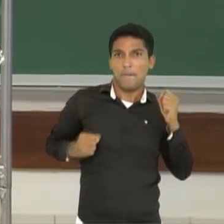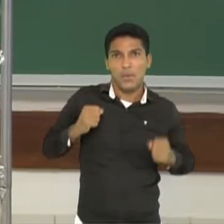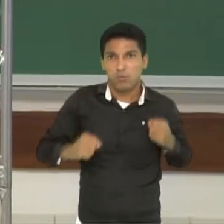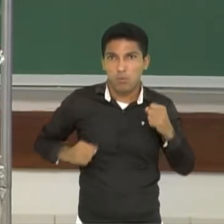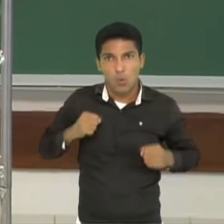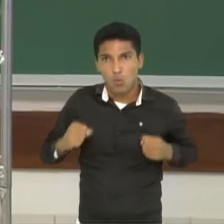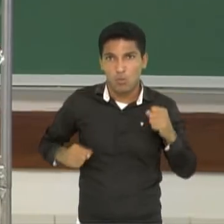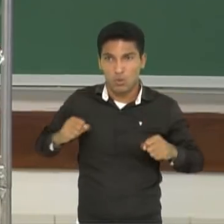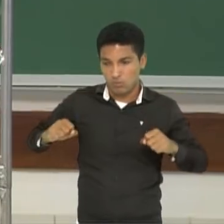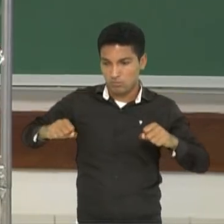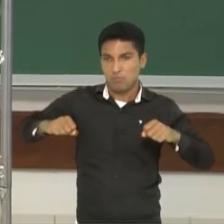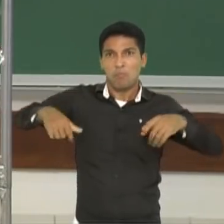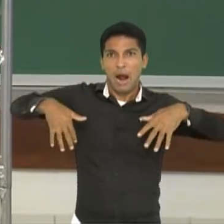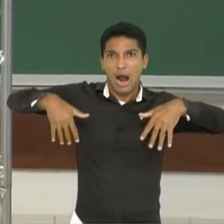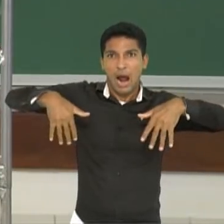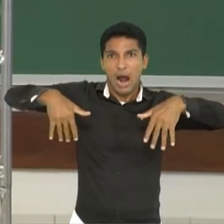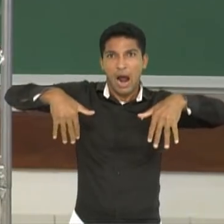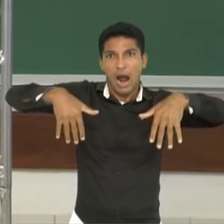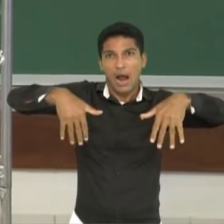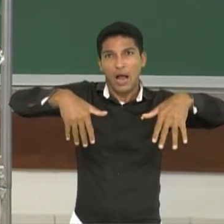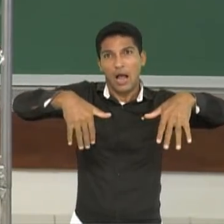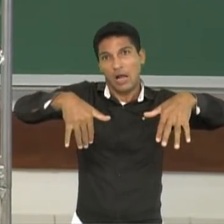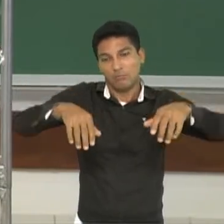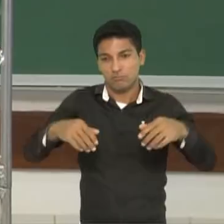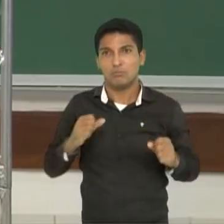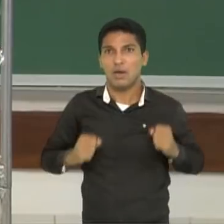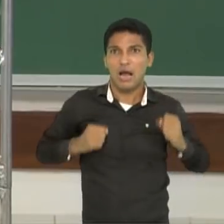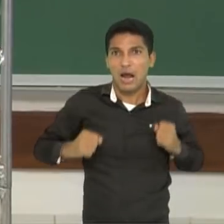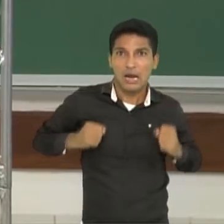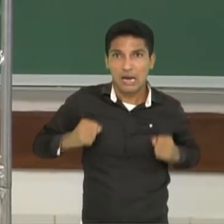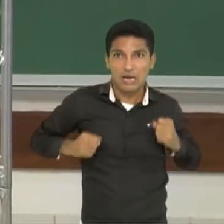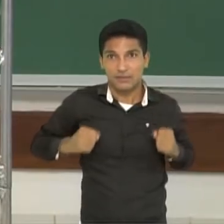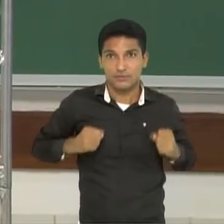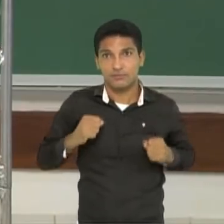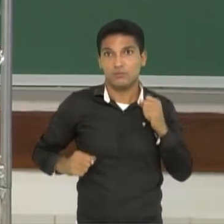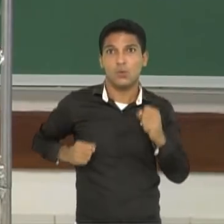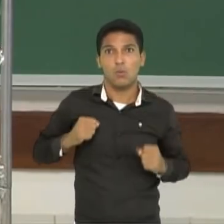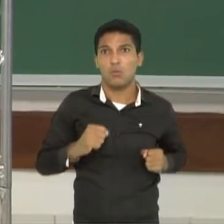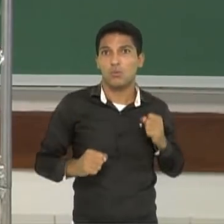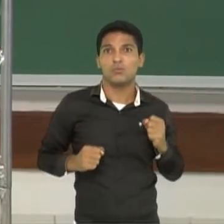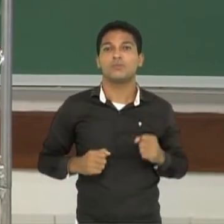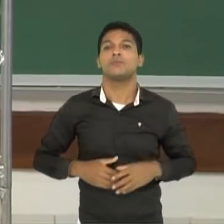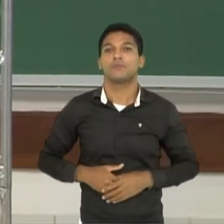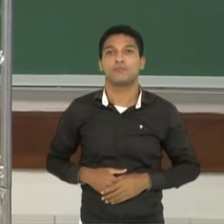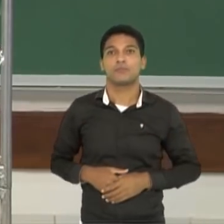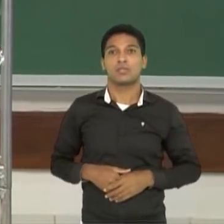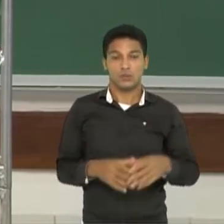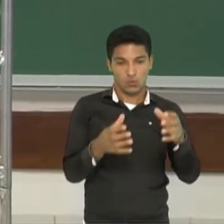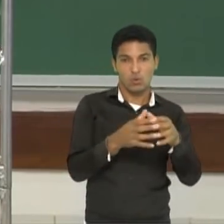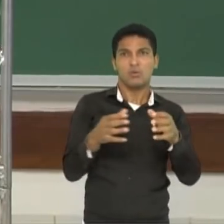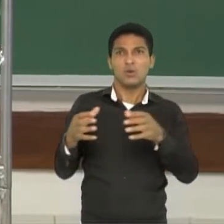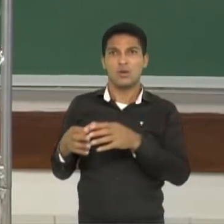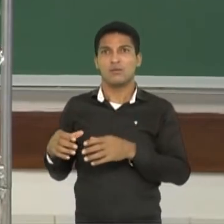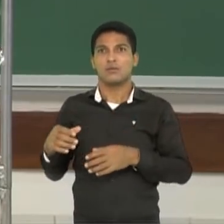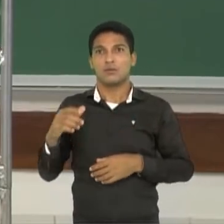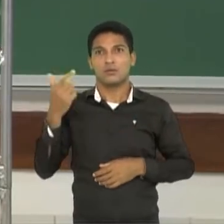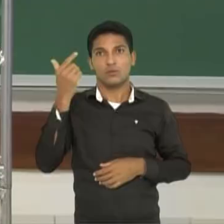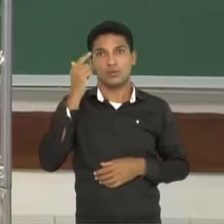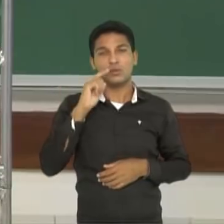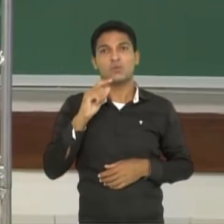estabelece a sua marca. Naquela bateria, se tiver uma segunda bateria e um competidor da segunda bateria conseguir uma